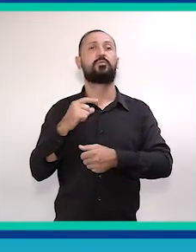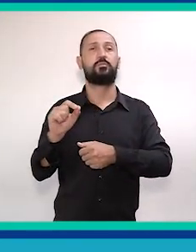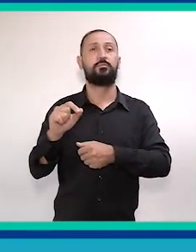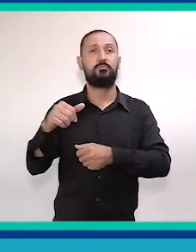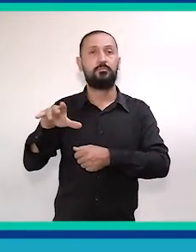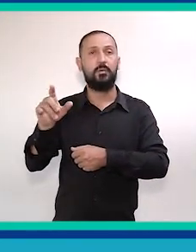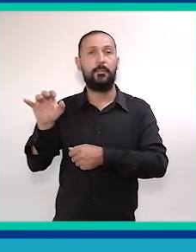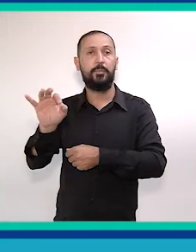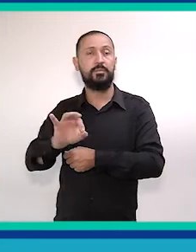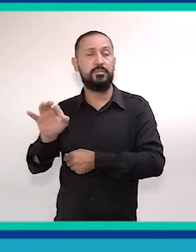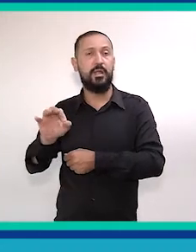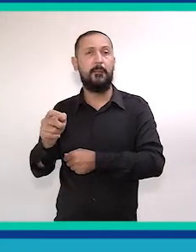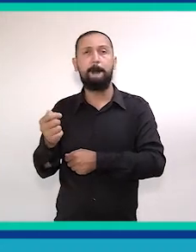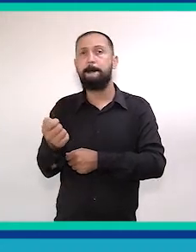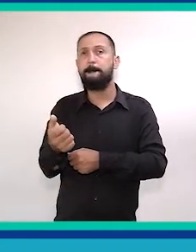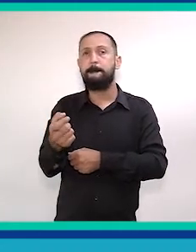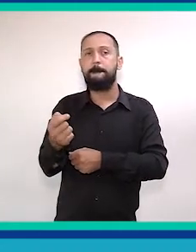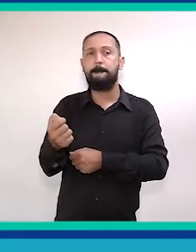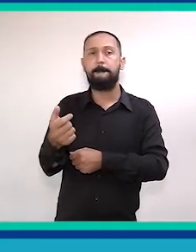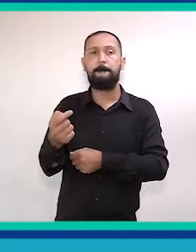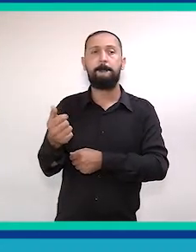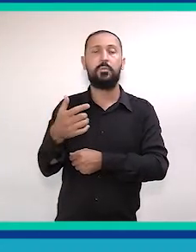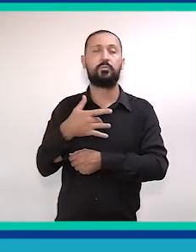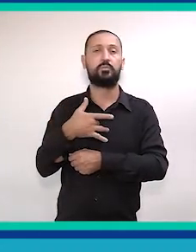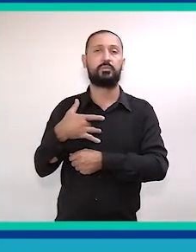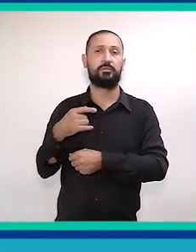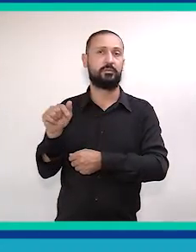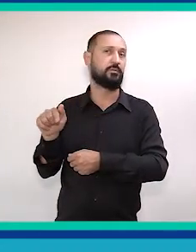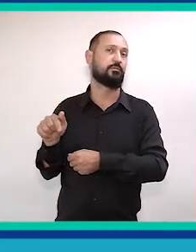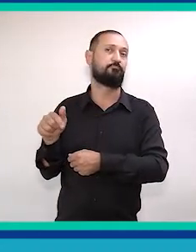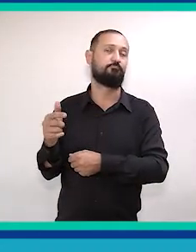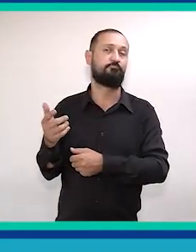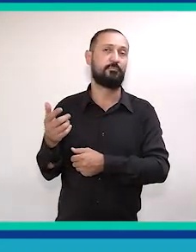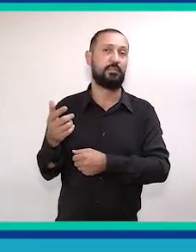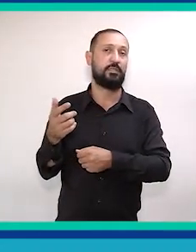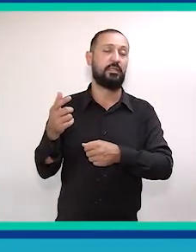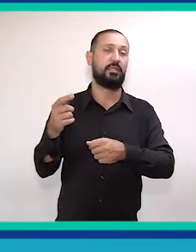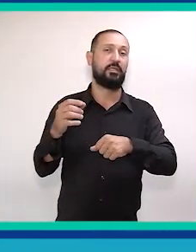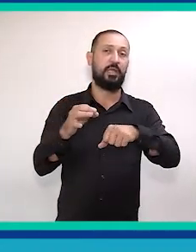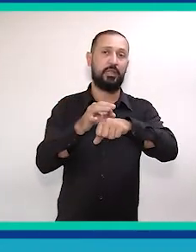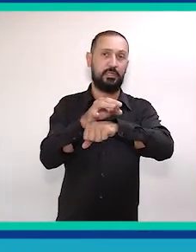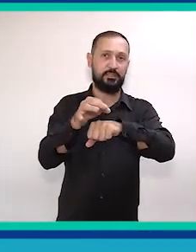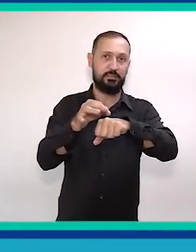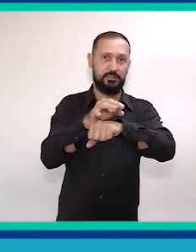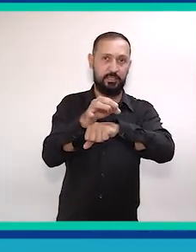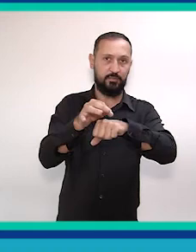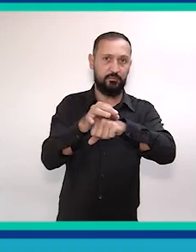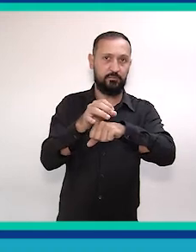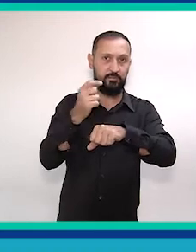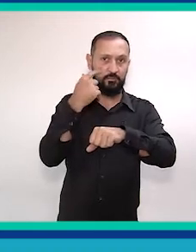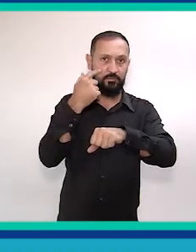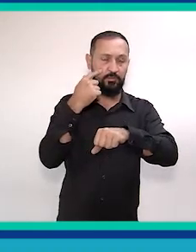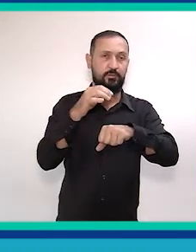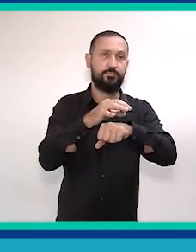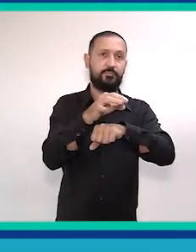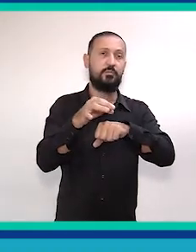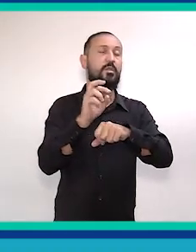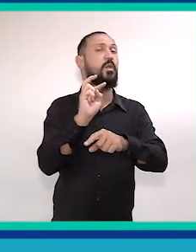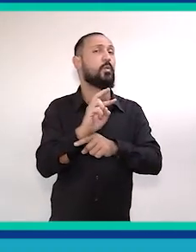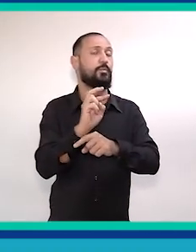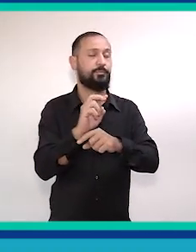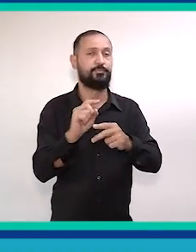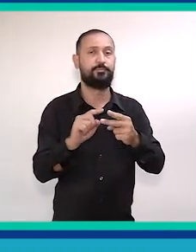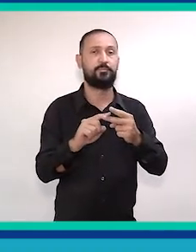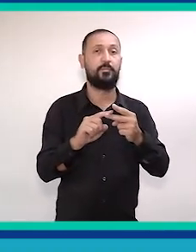uma atividade muito baixa na célula controle BV2. E nas células, isso falando das